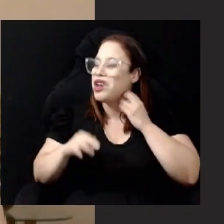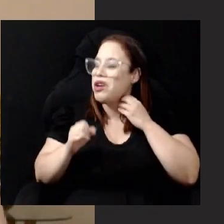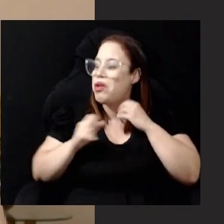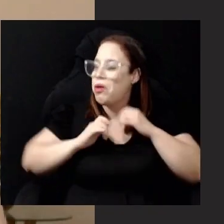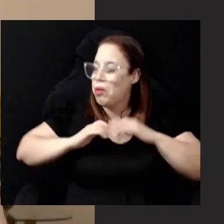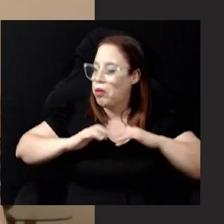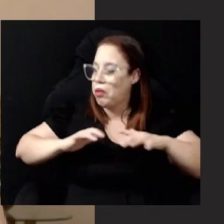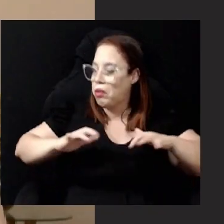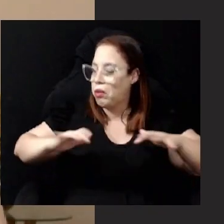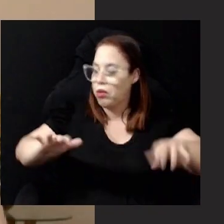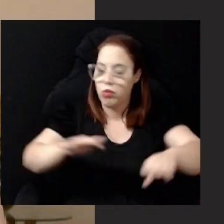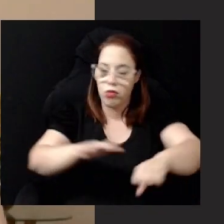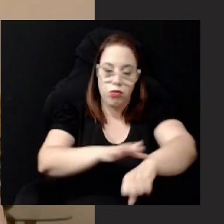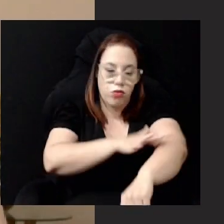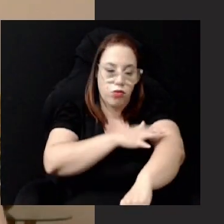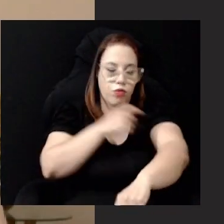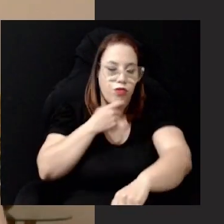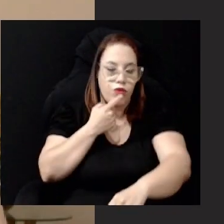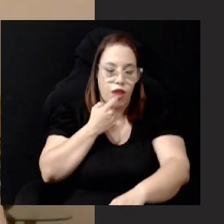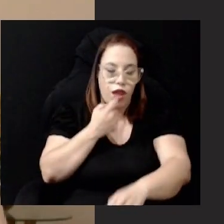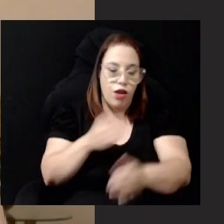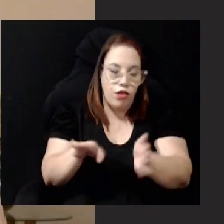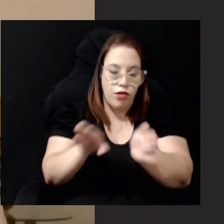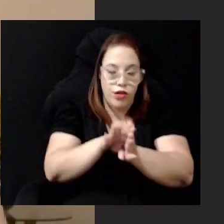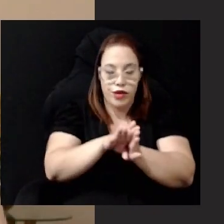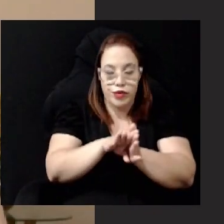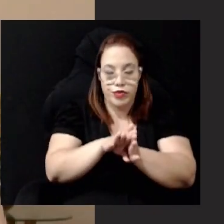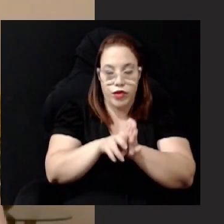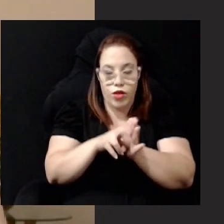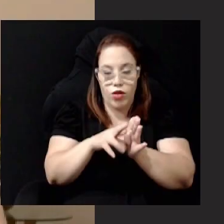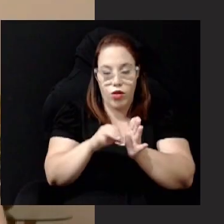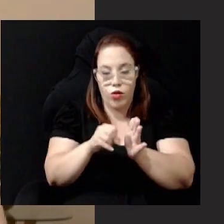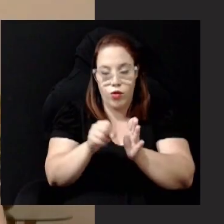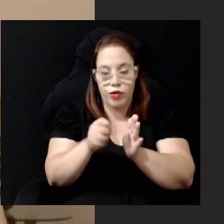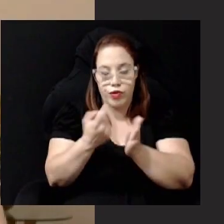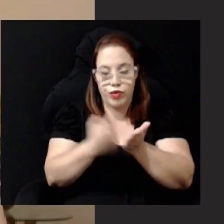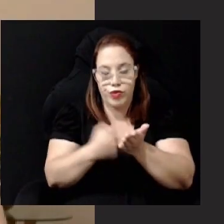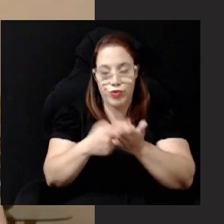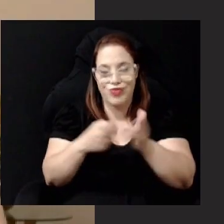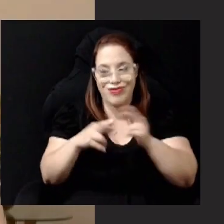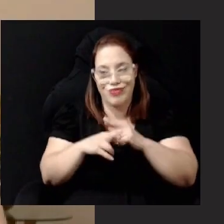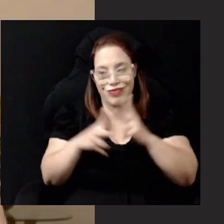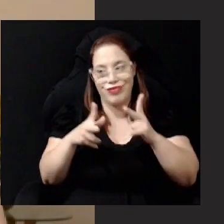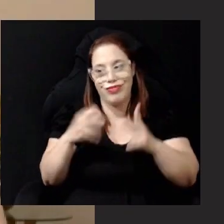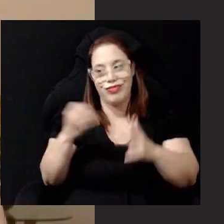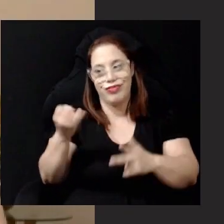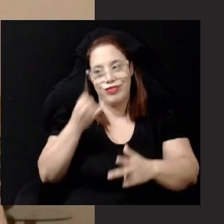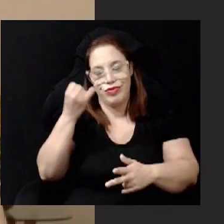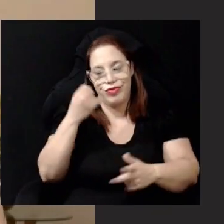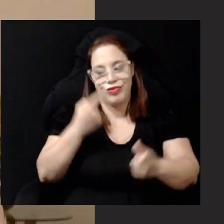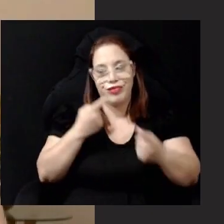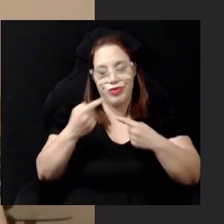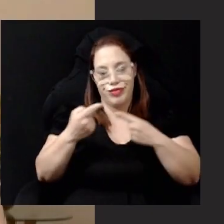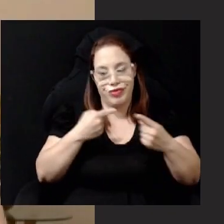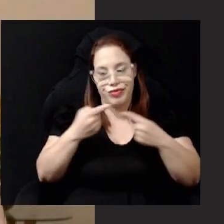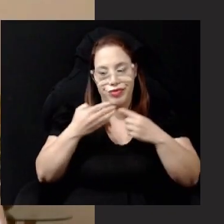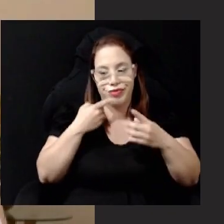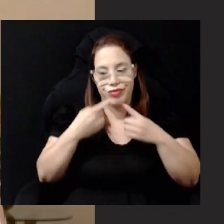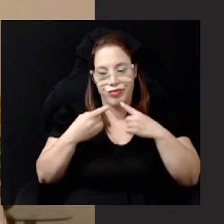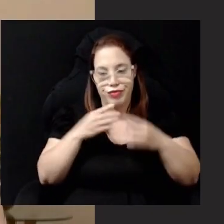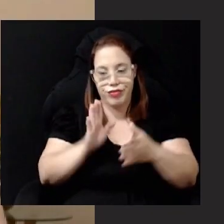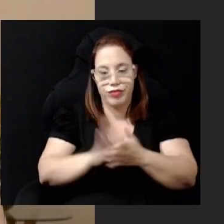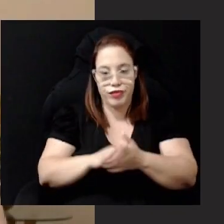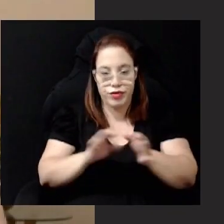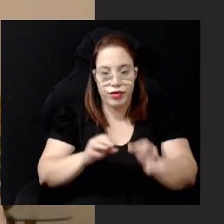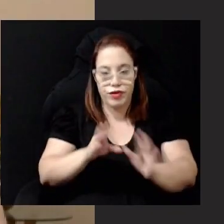se espalharam pela corrente sanguínea e chegaram até o osso. E essa diferença ela é importante, a gente vai discutir e falar um pouquinho sobre isso ao